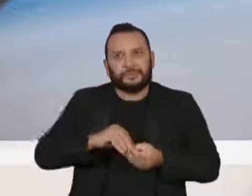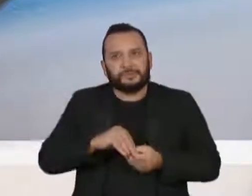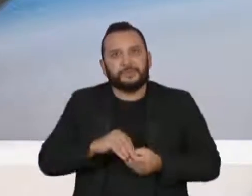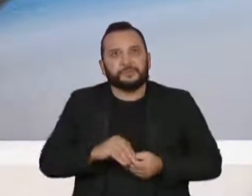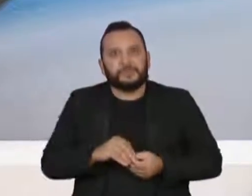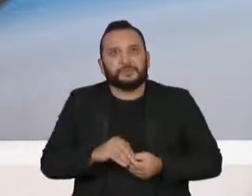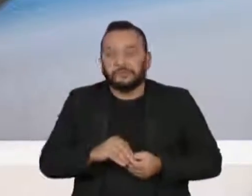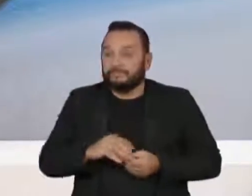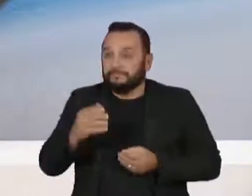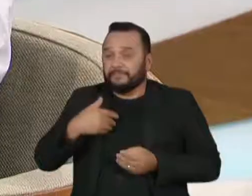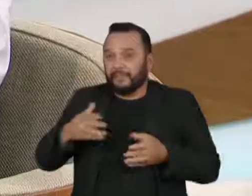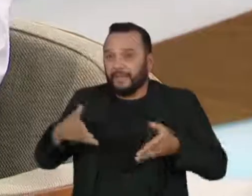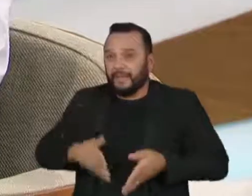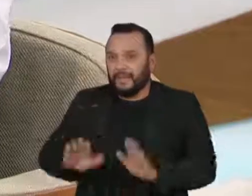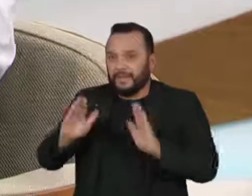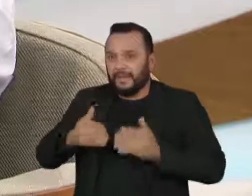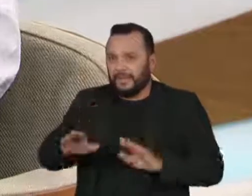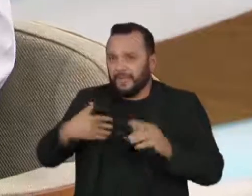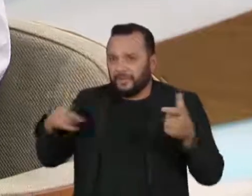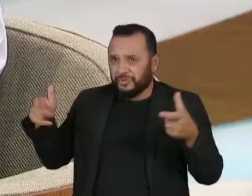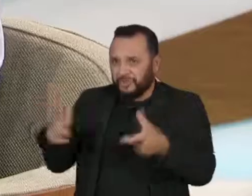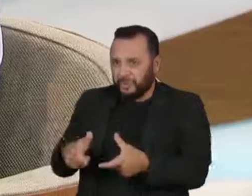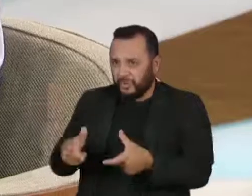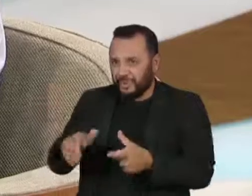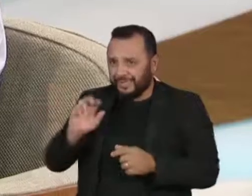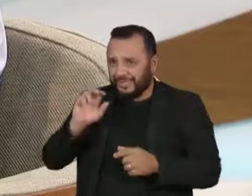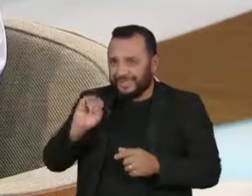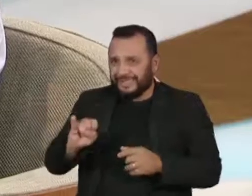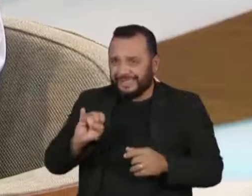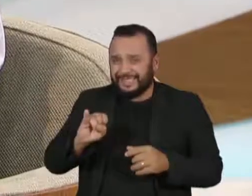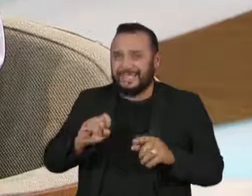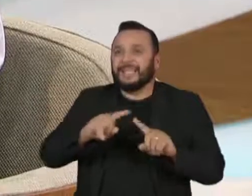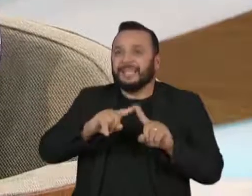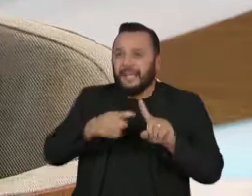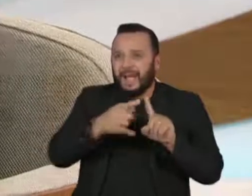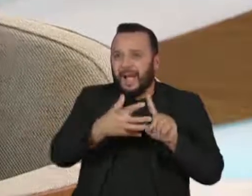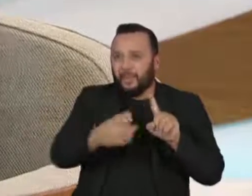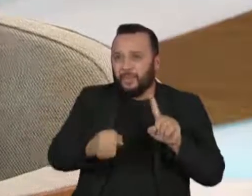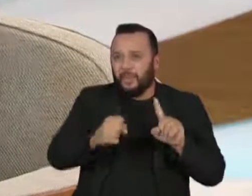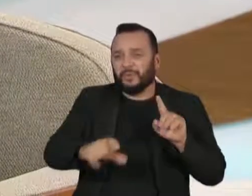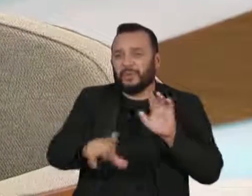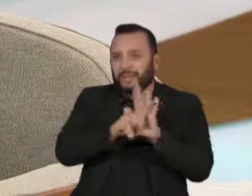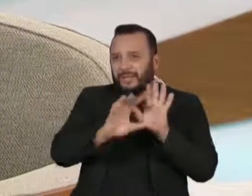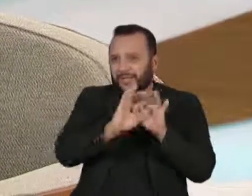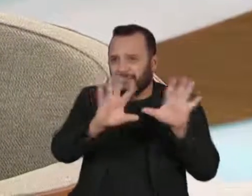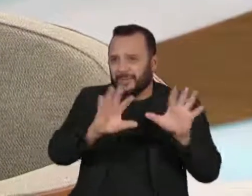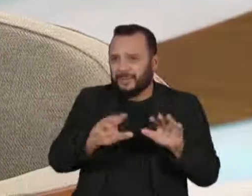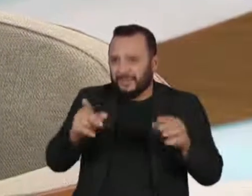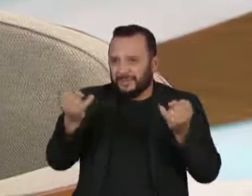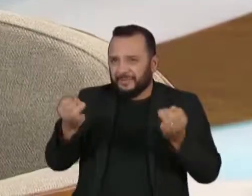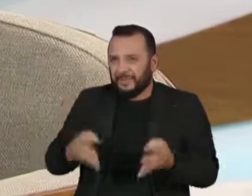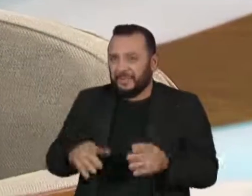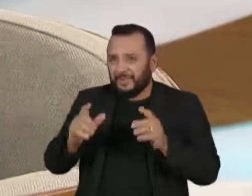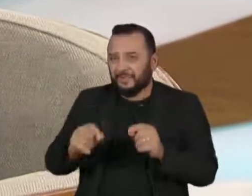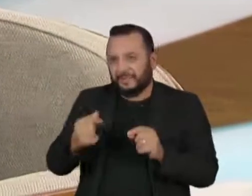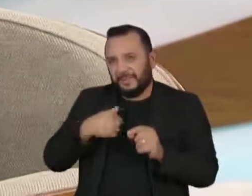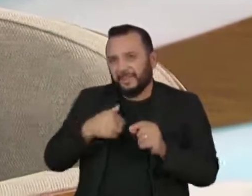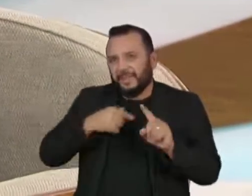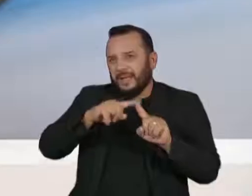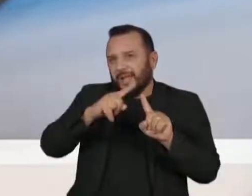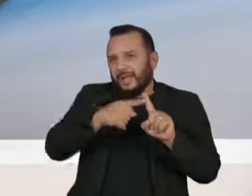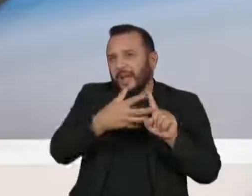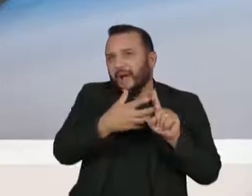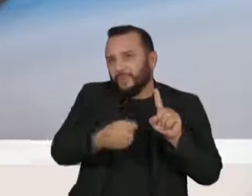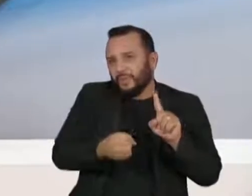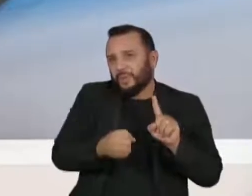menos o mesmo conceito. Então, a taxa de natalidade, na verdade, cairia se o aborto fosse legalizado. E você está pressupondo que o aborto é um método